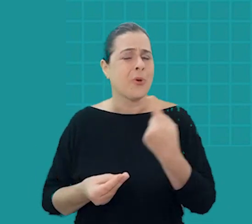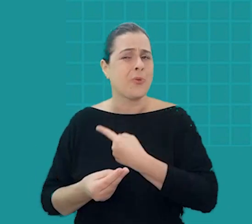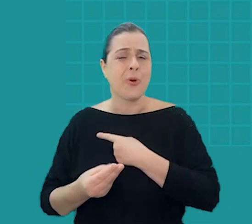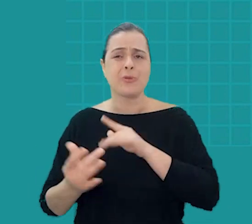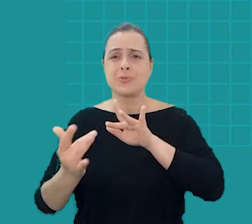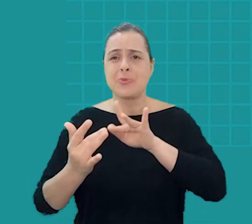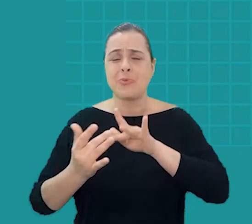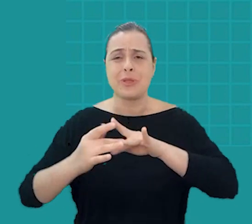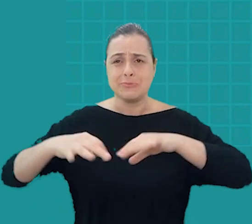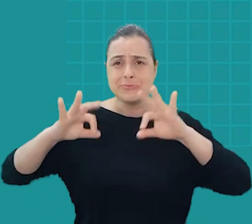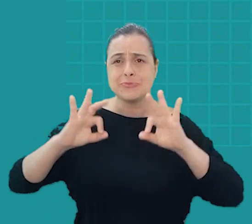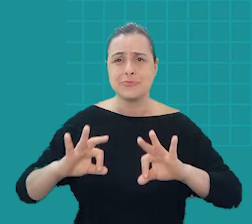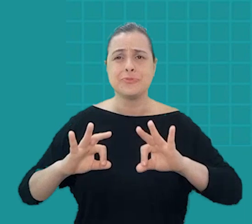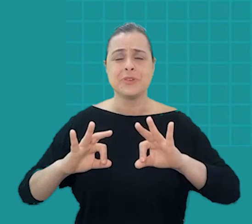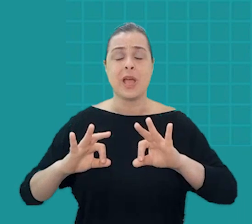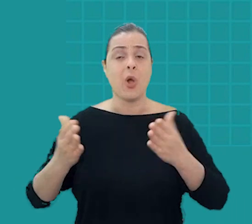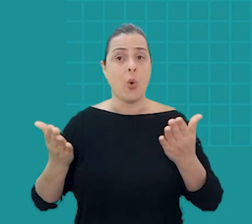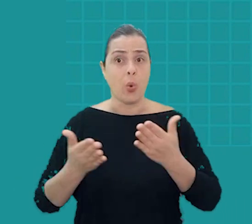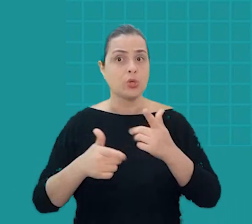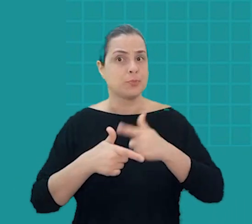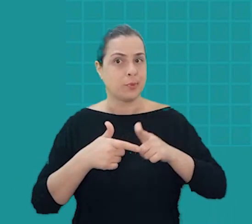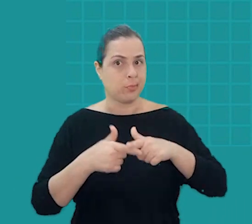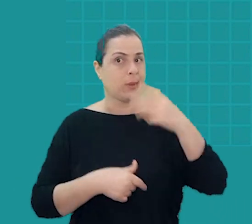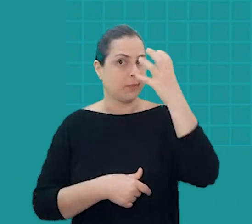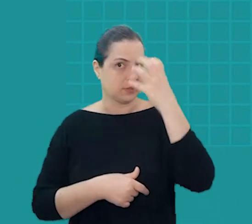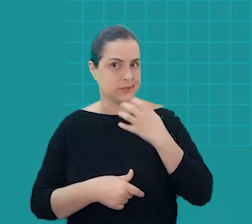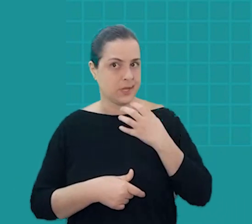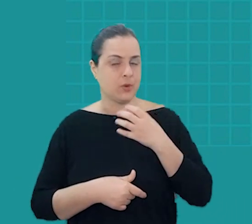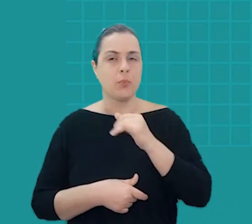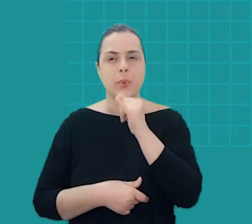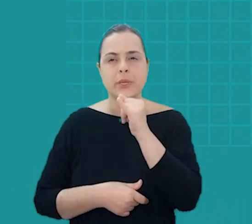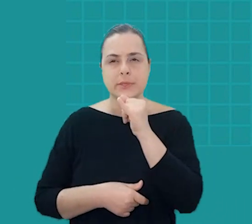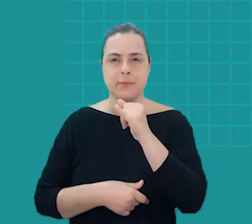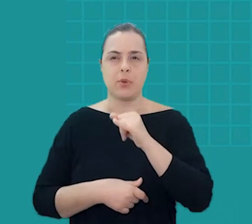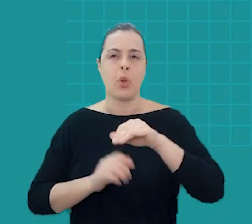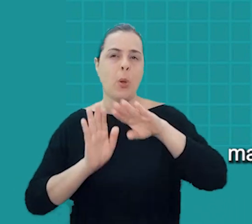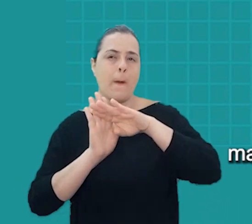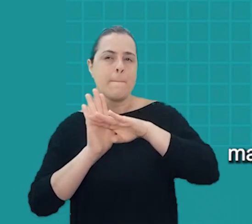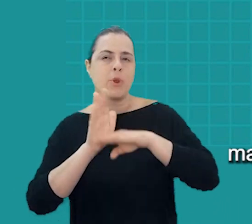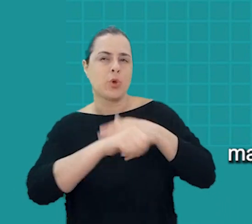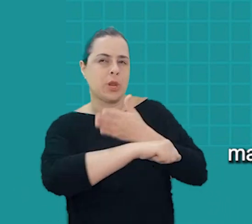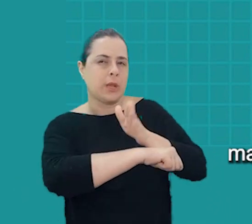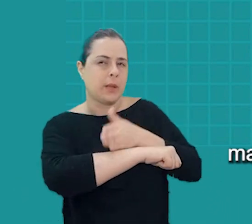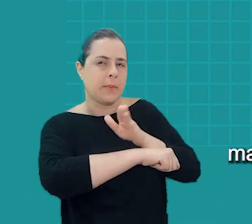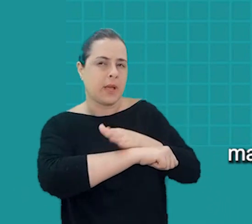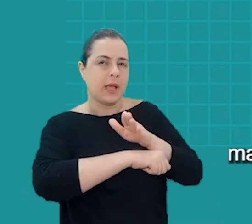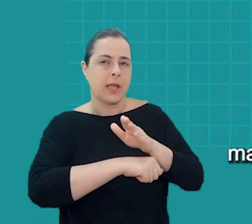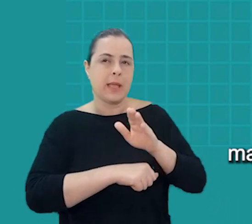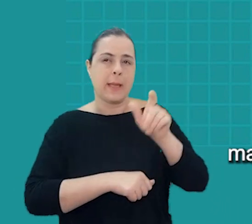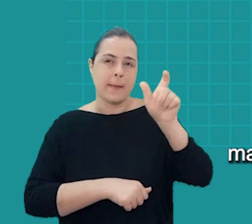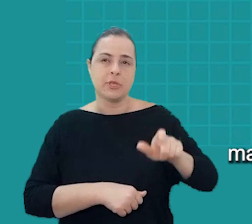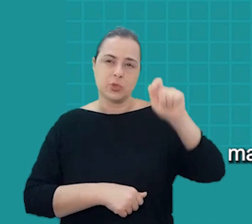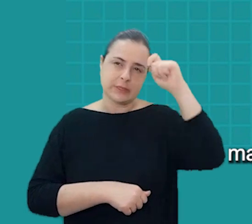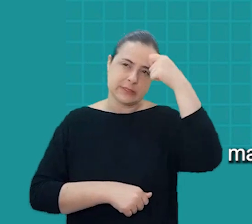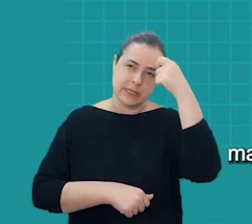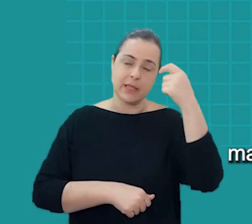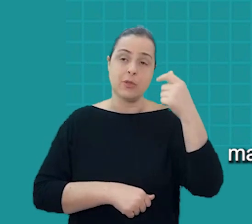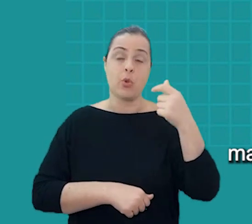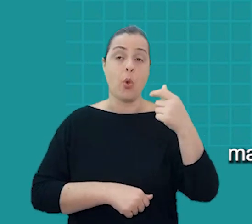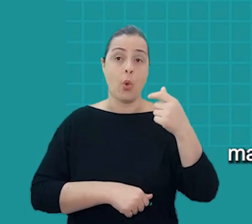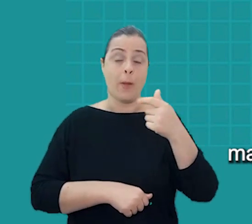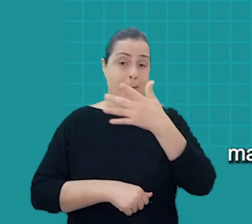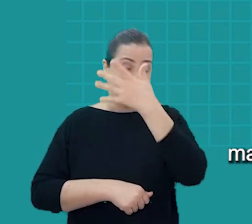para a gente terminar, acho que a Ká super trouxe esses pontos que são fundamentais, né? Eu acho que resume bem aqui o nosso papo, mas então